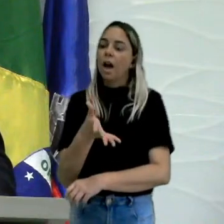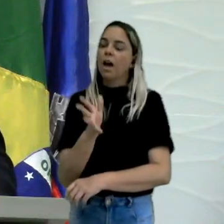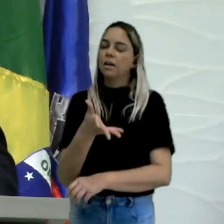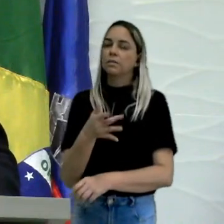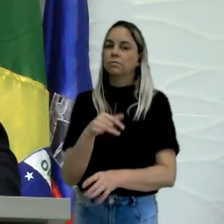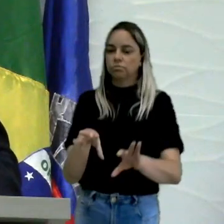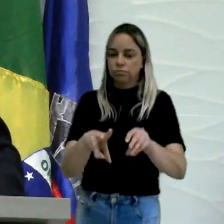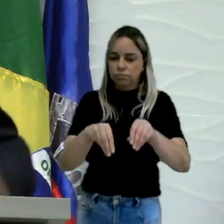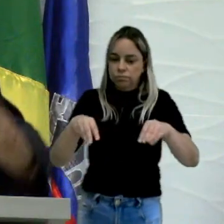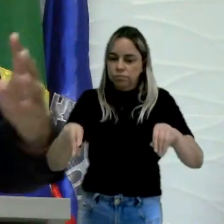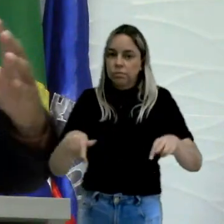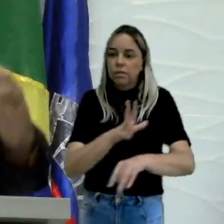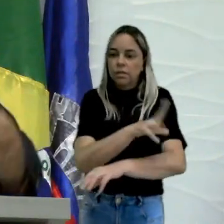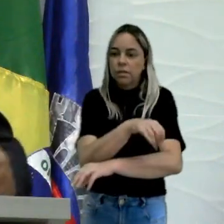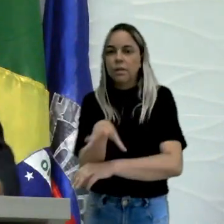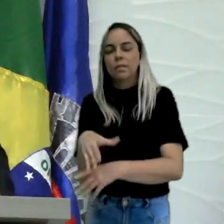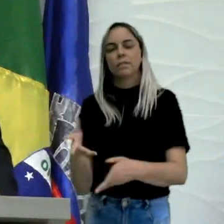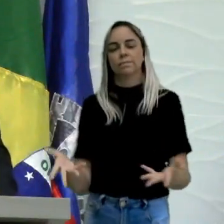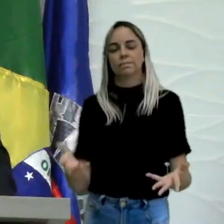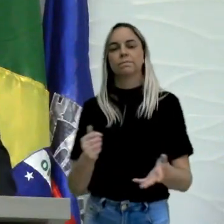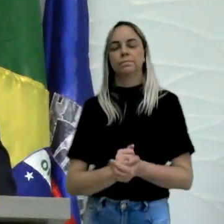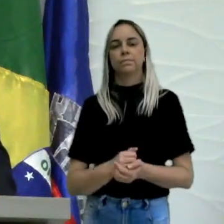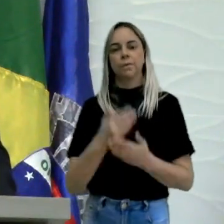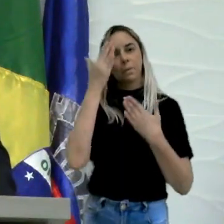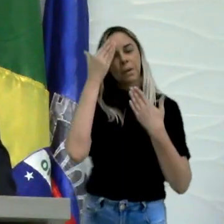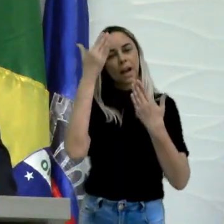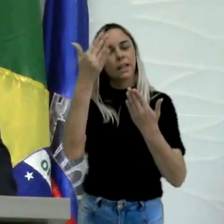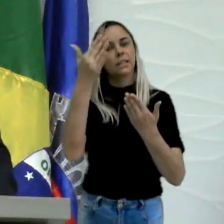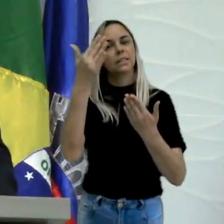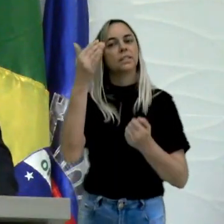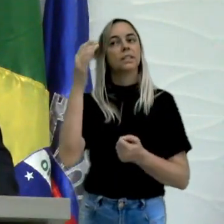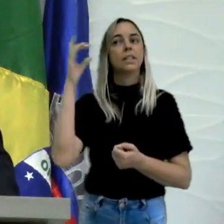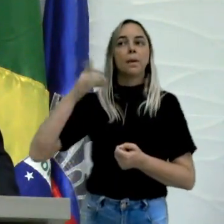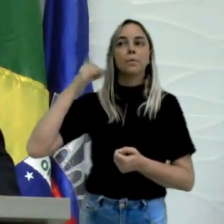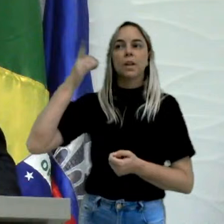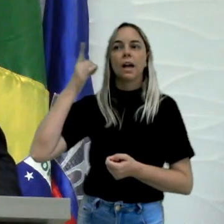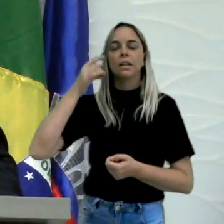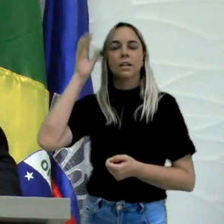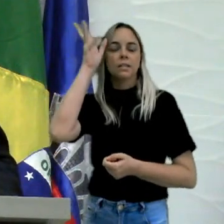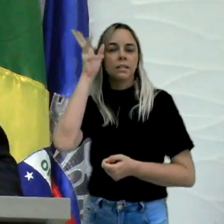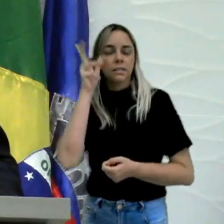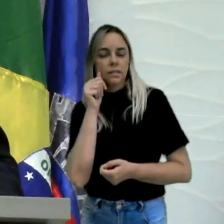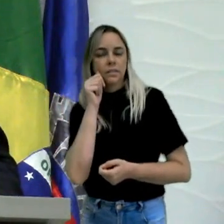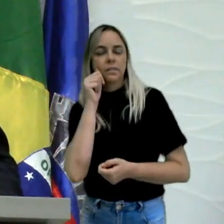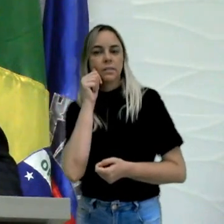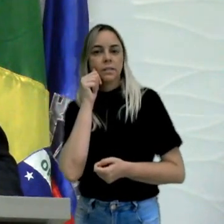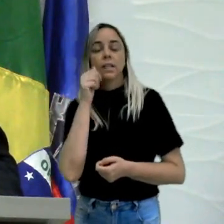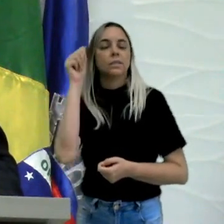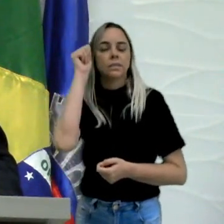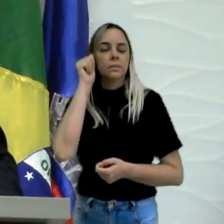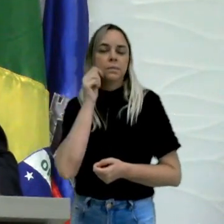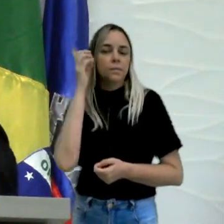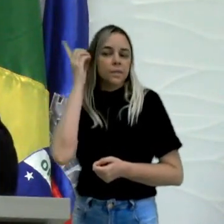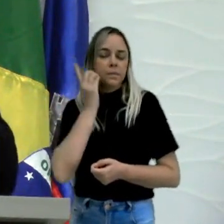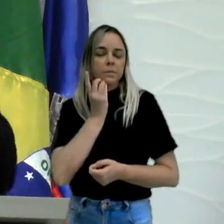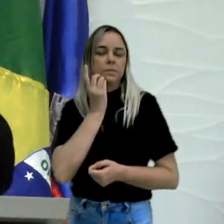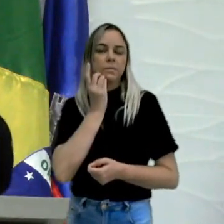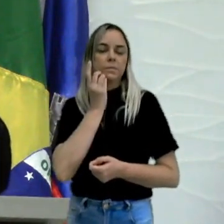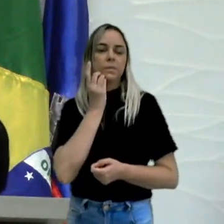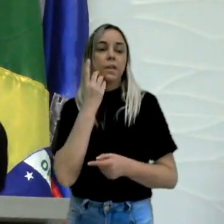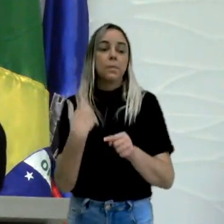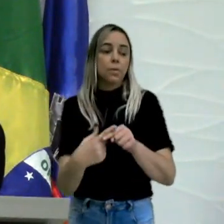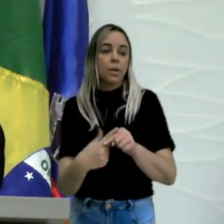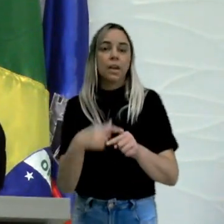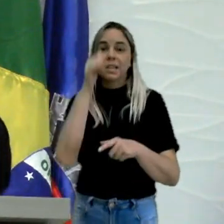terra. Muito obrigado à deputada Débora Almeida, que vem fazendo por São Bento do